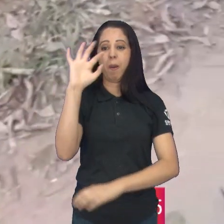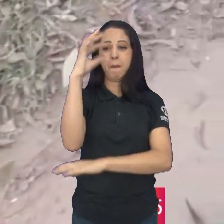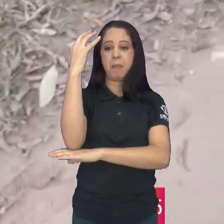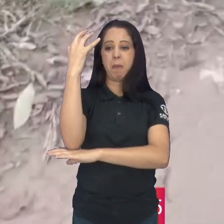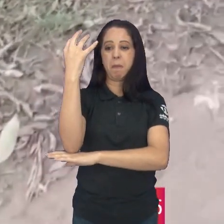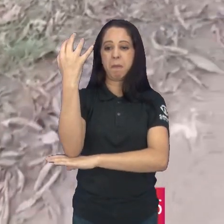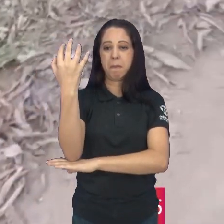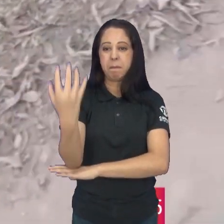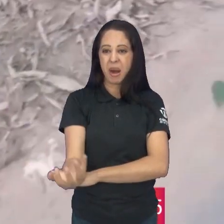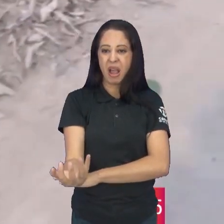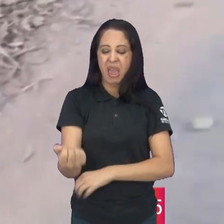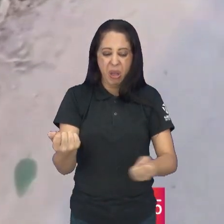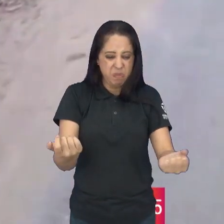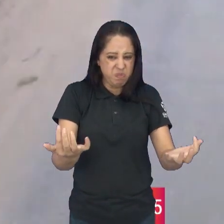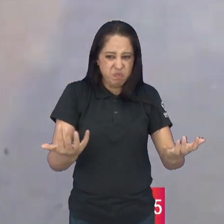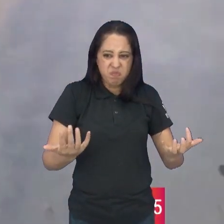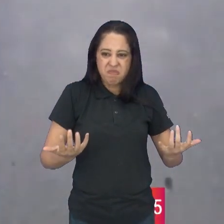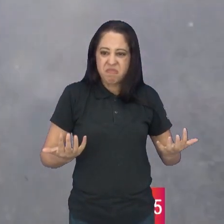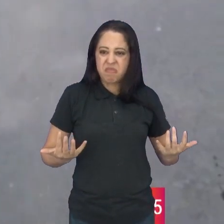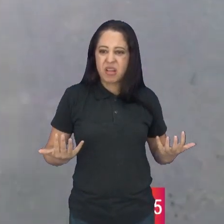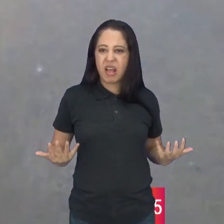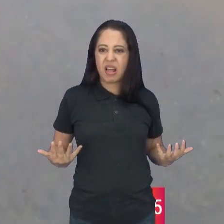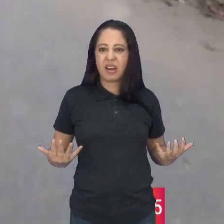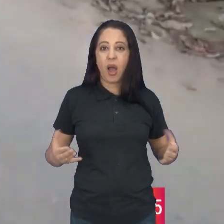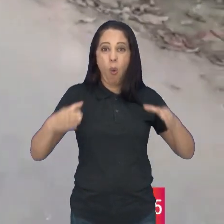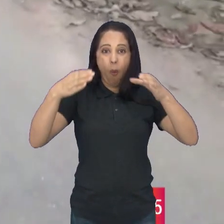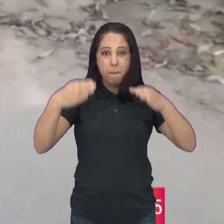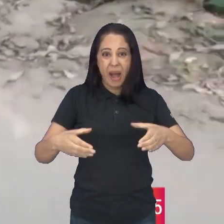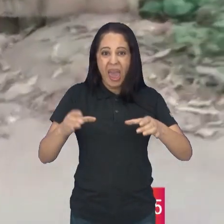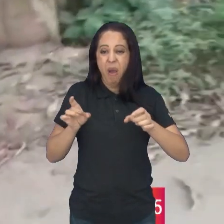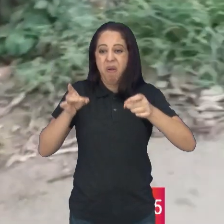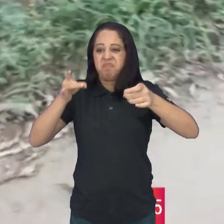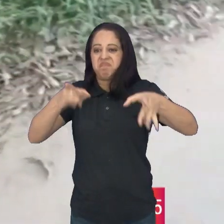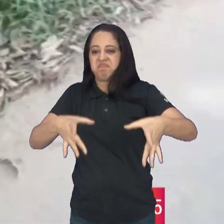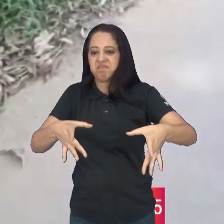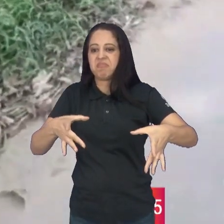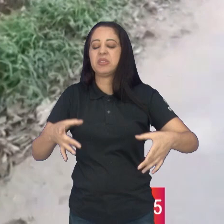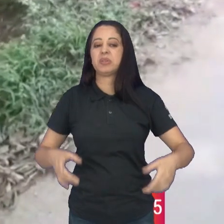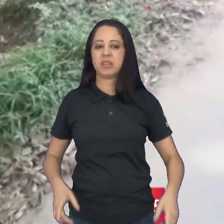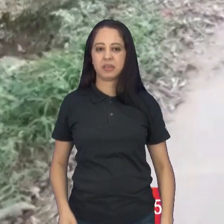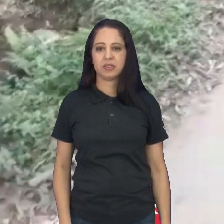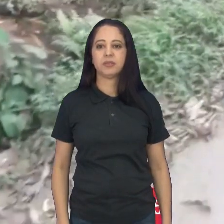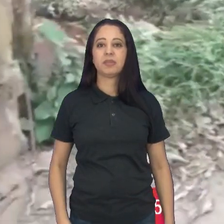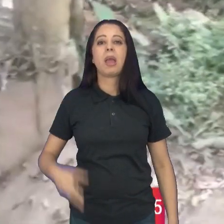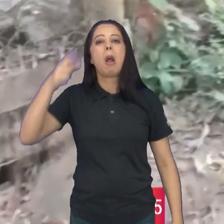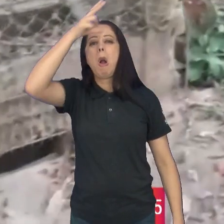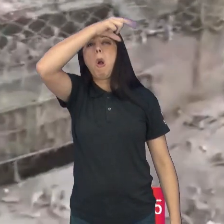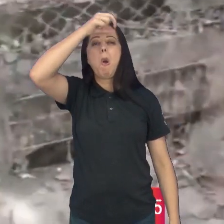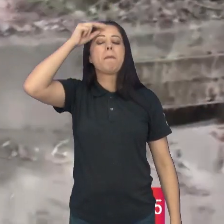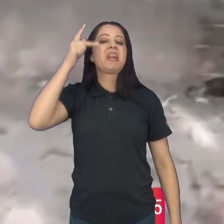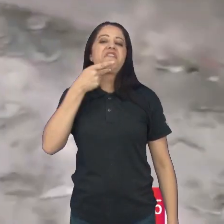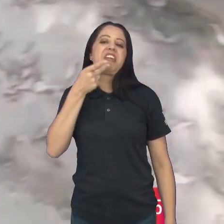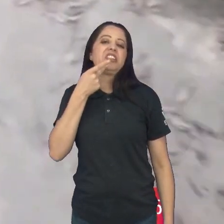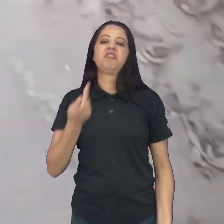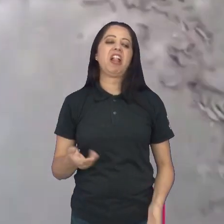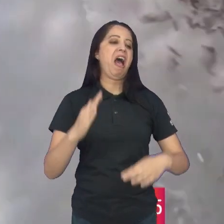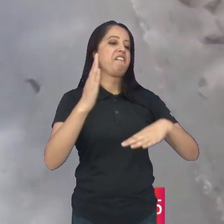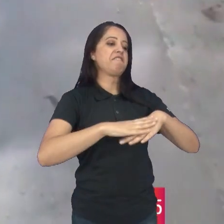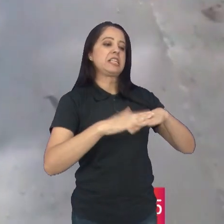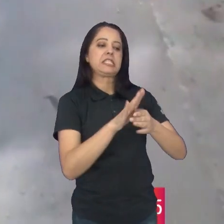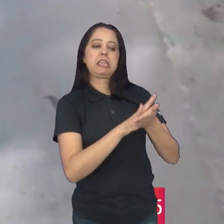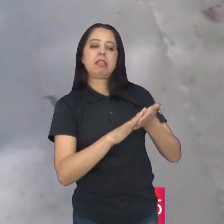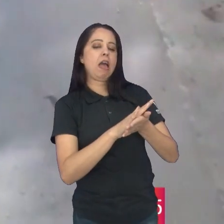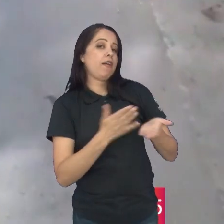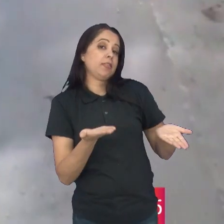Ó, tá desse jeito aqui, ó. Bairro dos Freitas abandonado. E o prefeito falou que não ia fazer nada por nós.